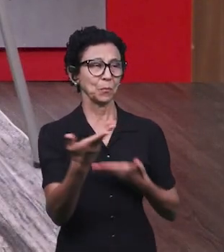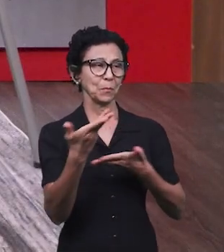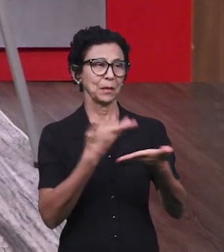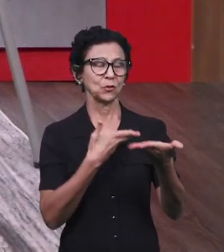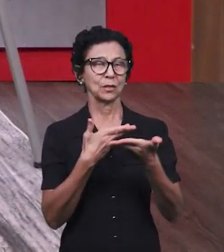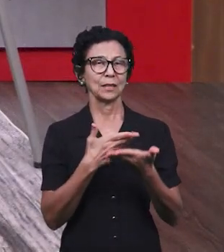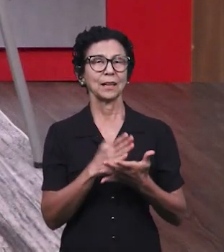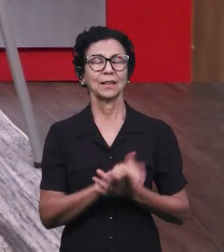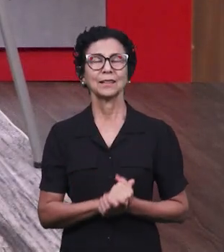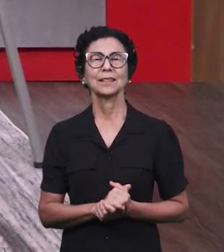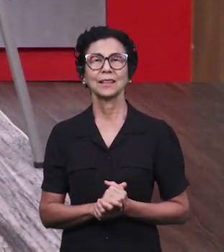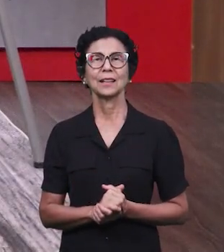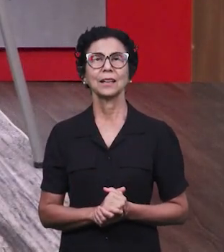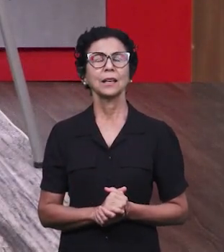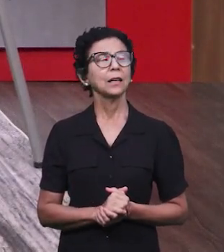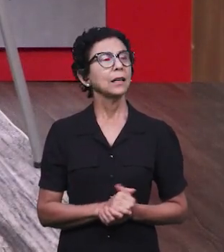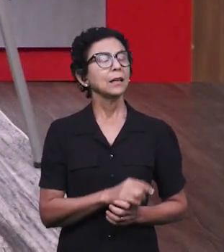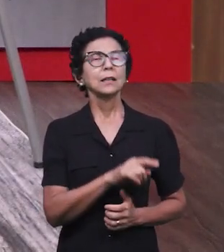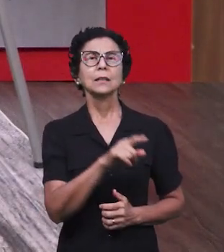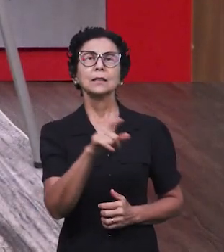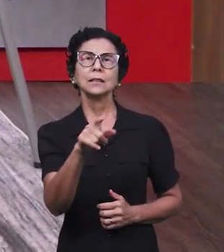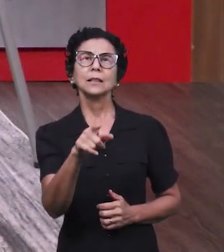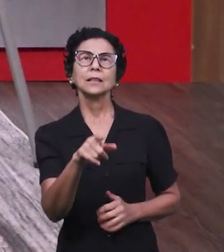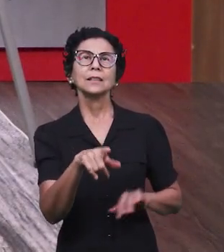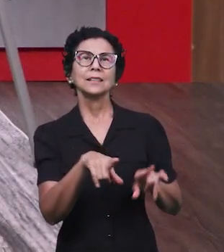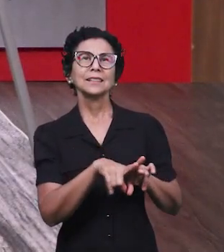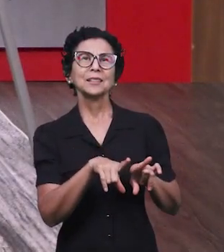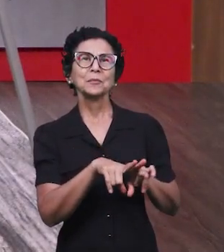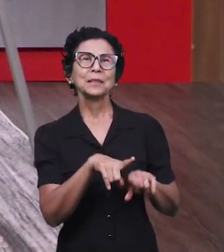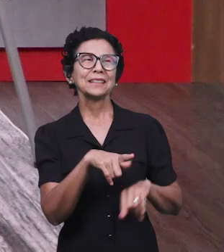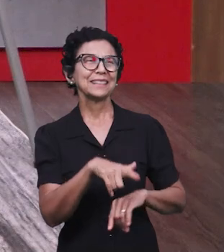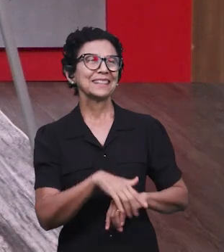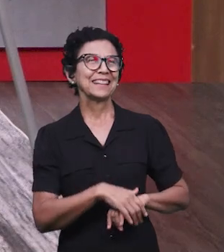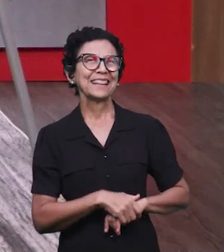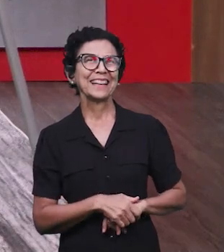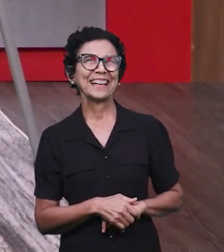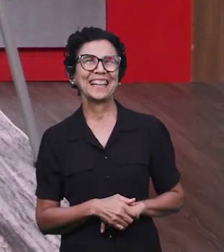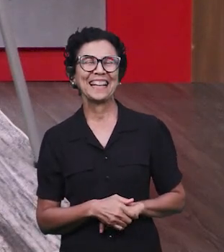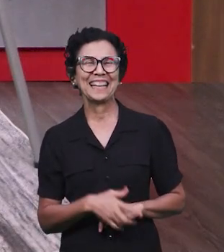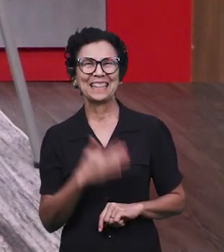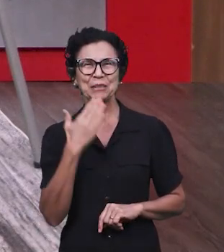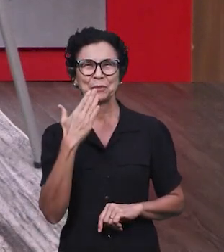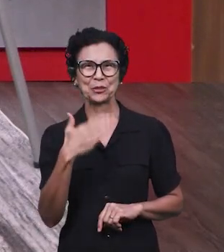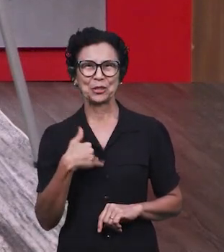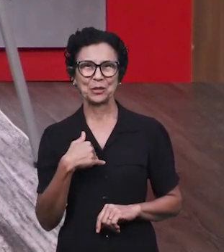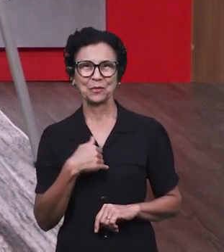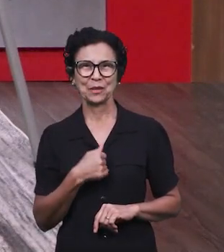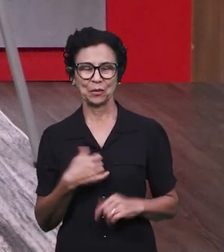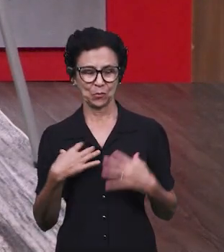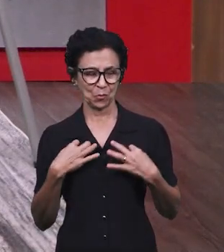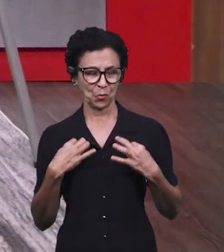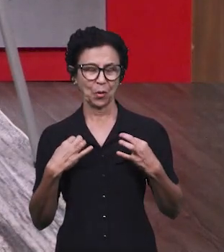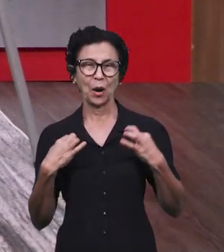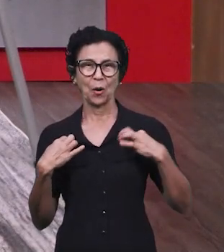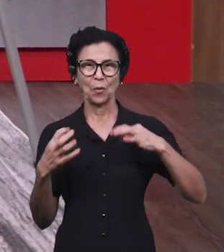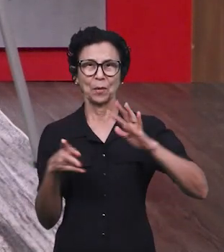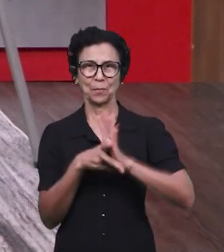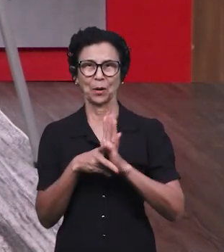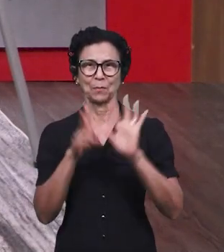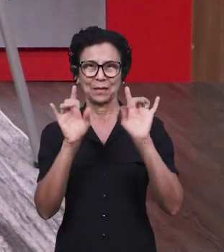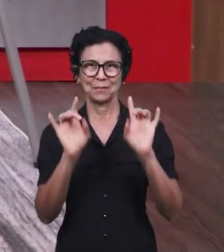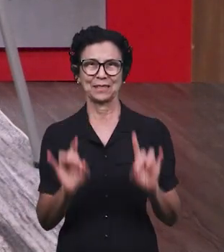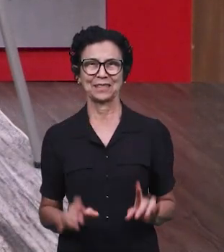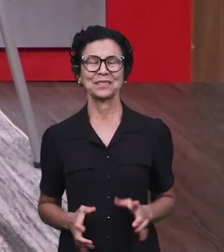e até mesmo a corporação, né, que liberou para você vir a caráter participar do programa. Nosso agradecimento,